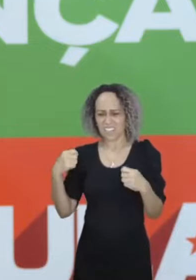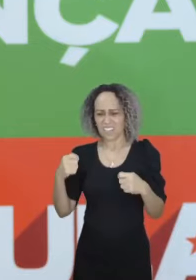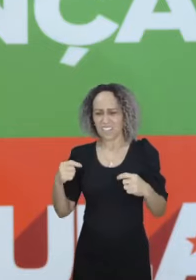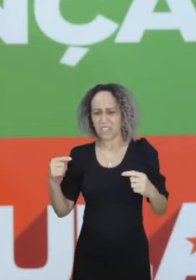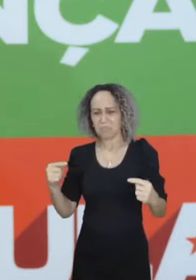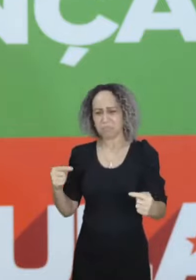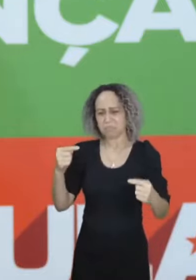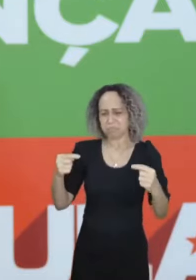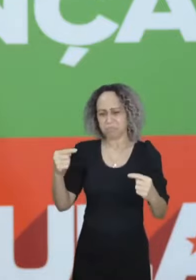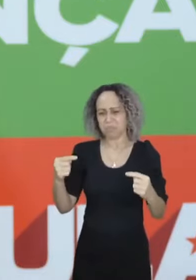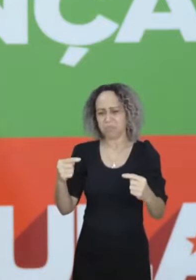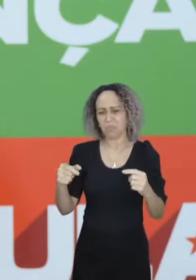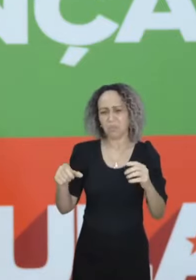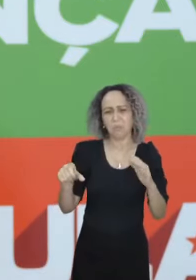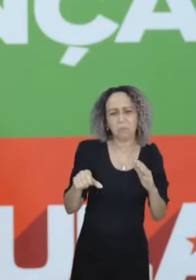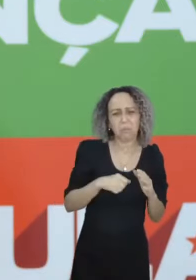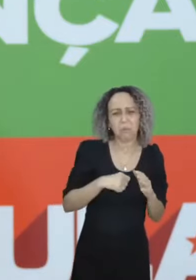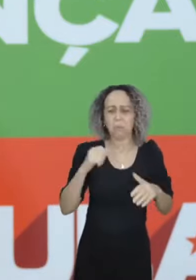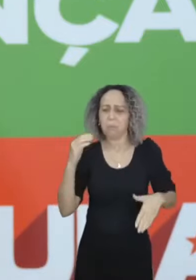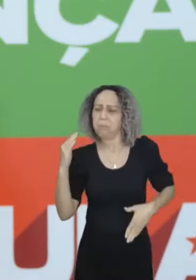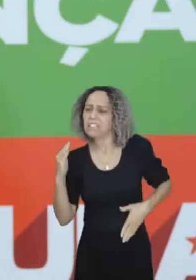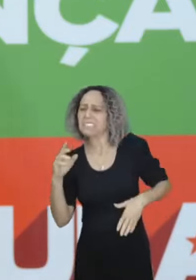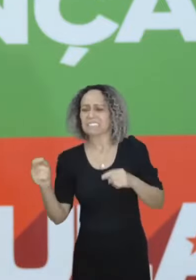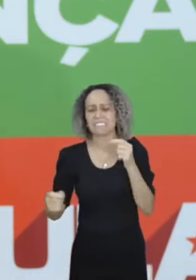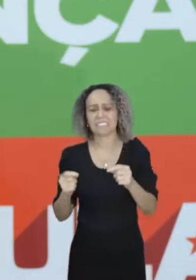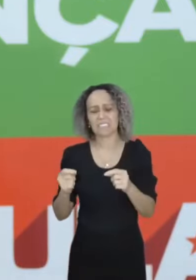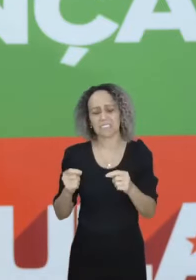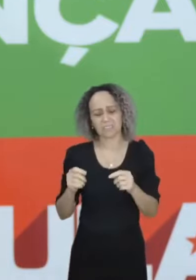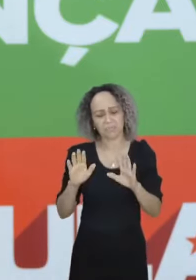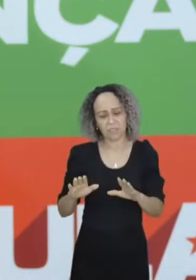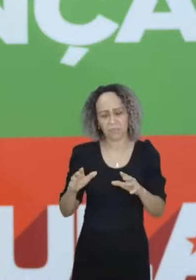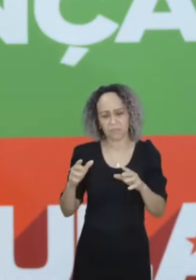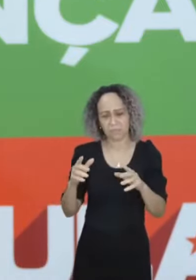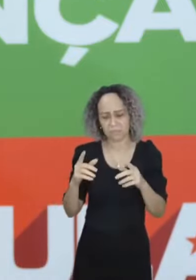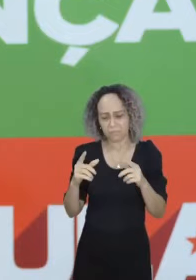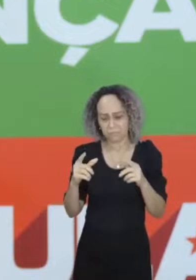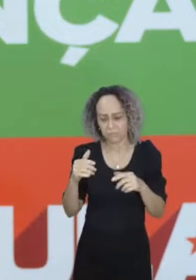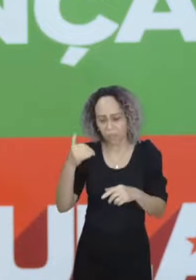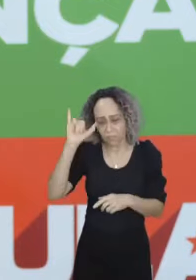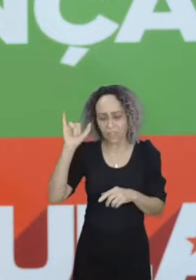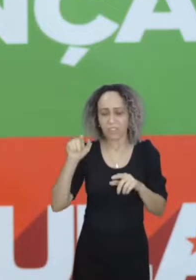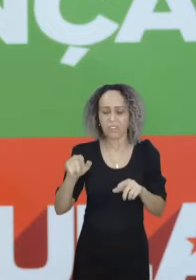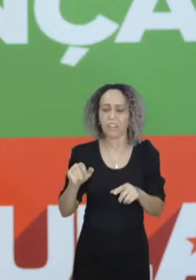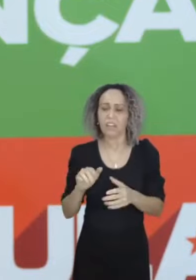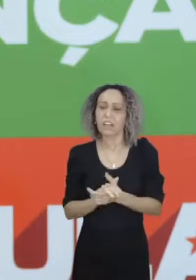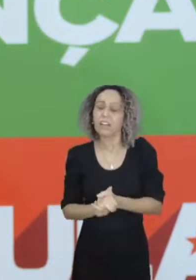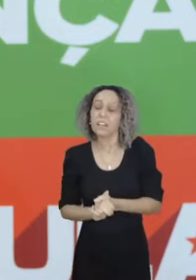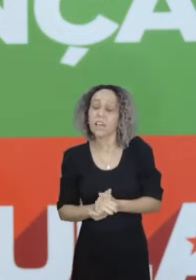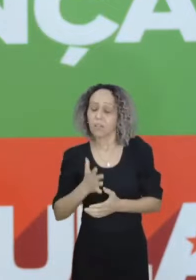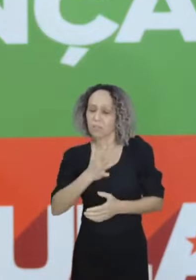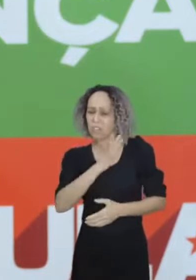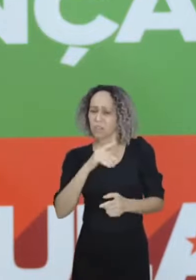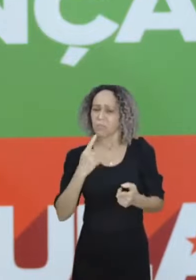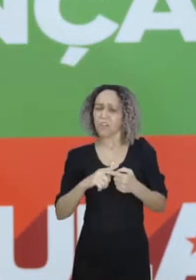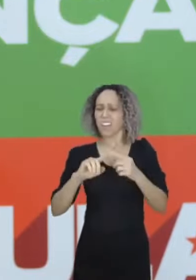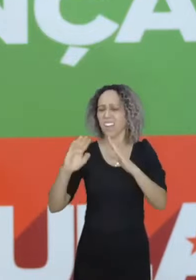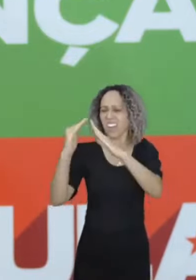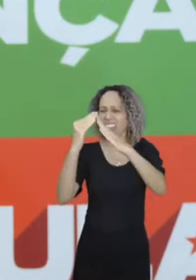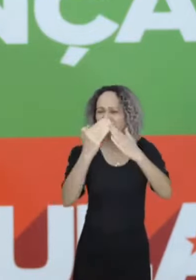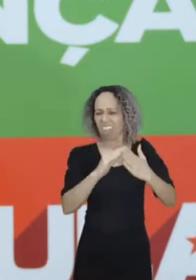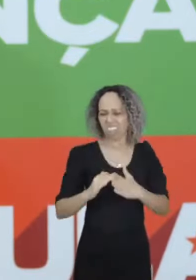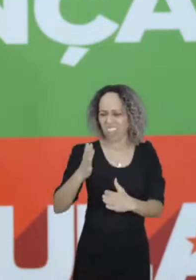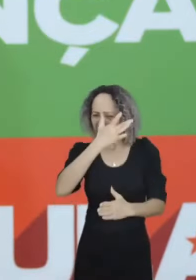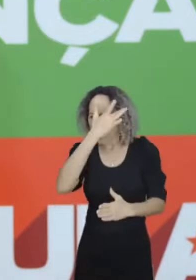aglomeração, onde tá, o pessoal está morando de forma desordenada, onde as pessoas vivem abandonadas, sabe, na periferia, nas palafitas,